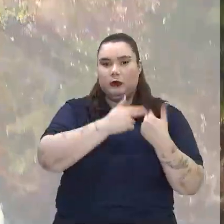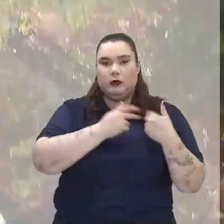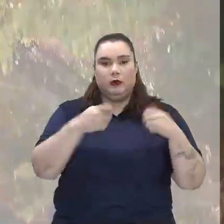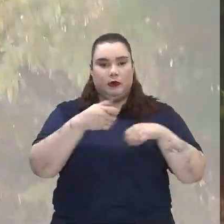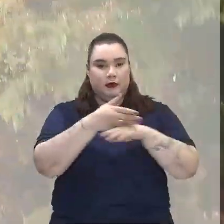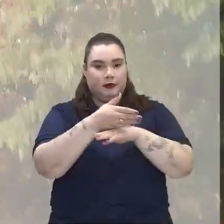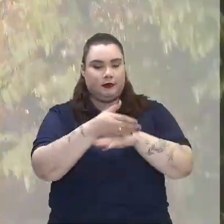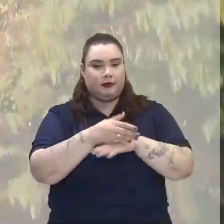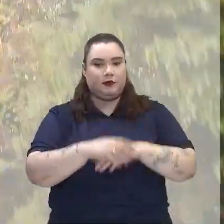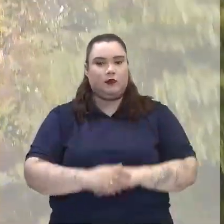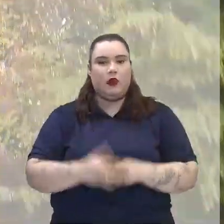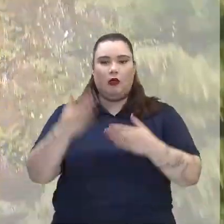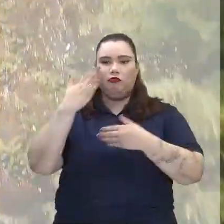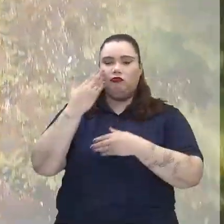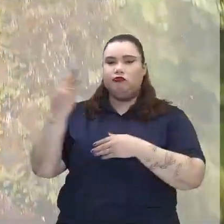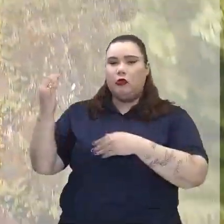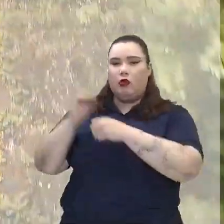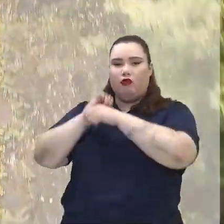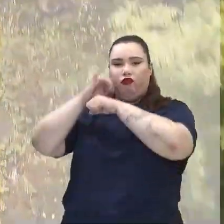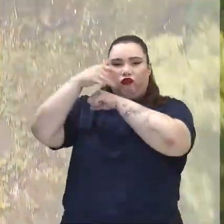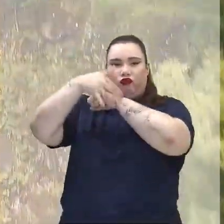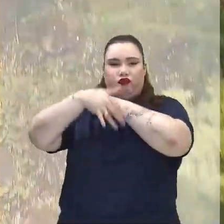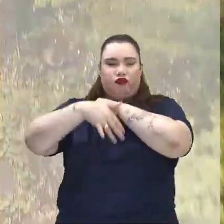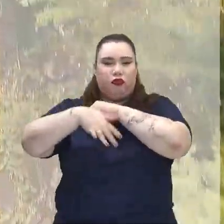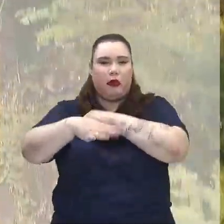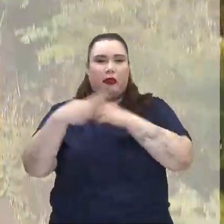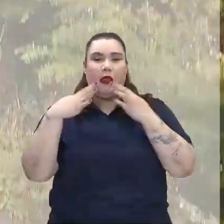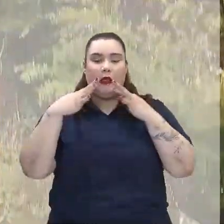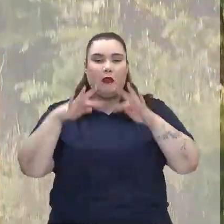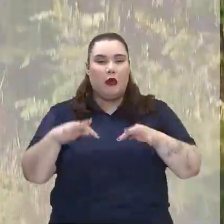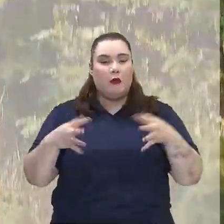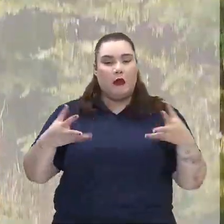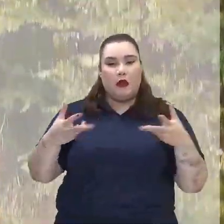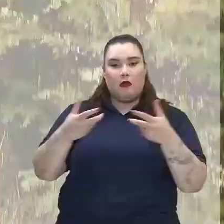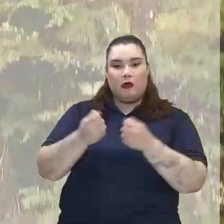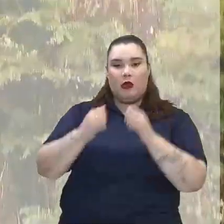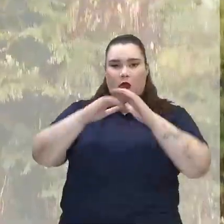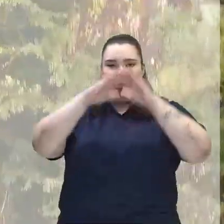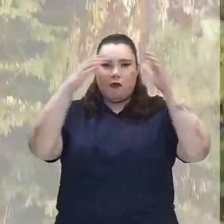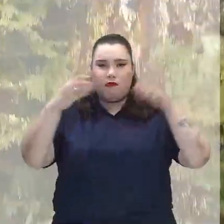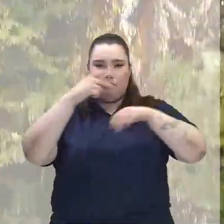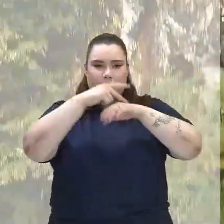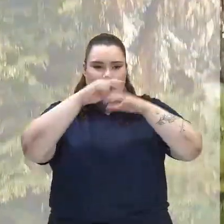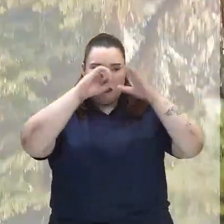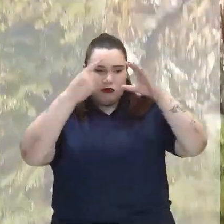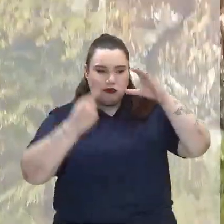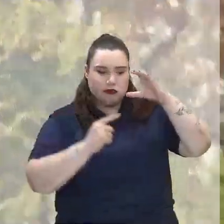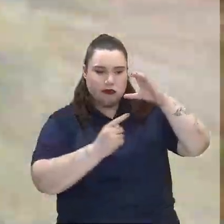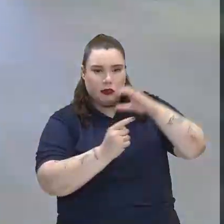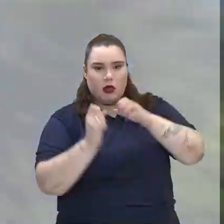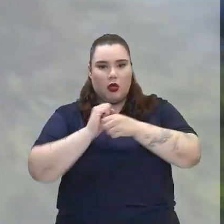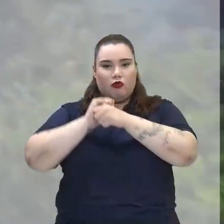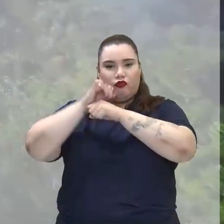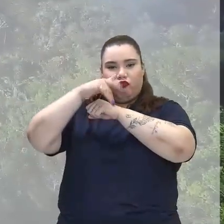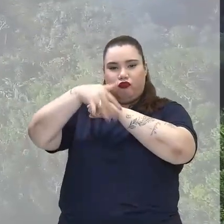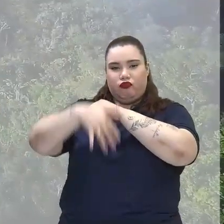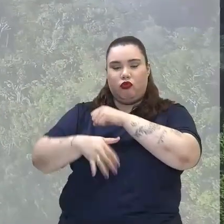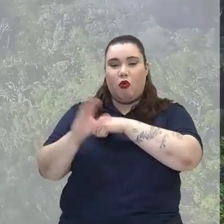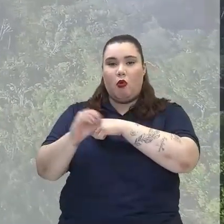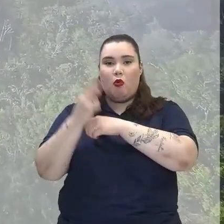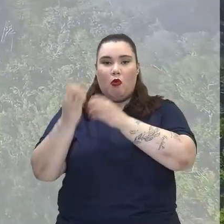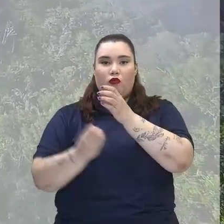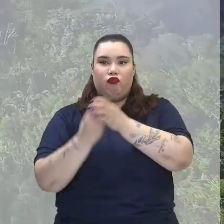naturais conservam formações únicas da natureza, como cavernas, cânions e cachoeiras. E